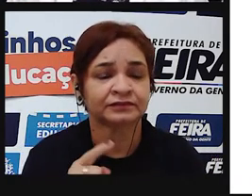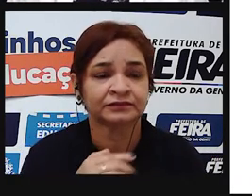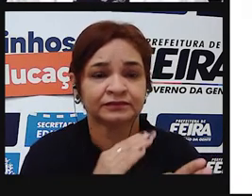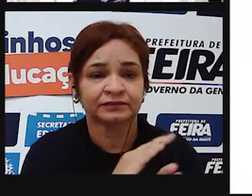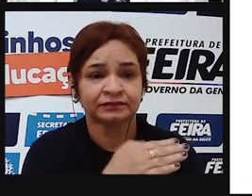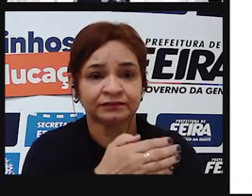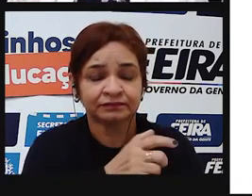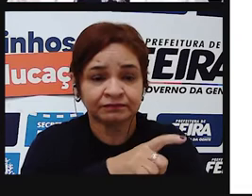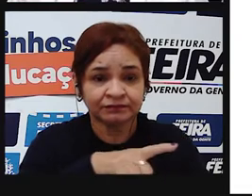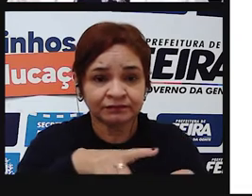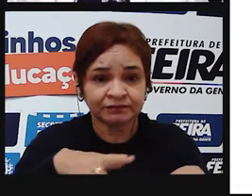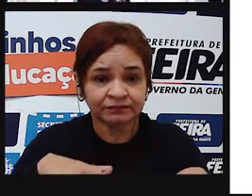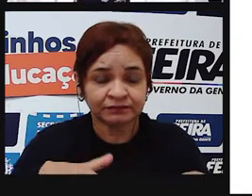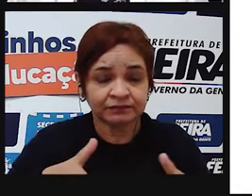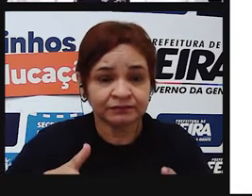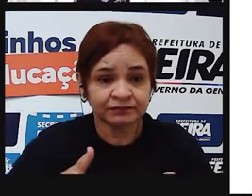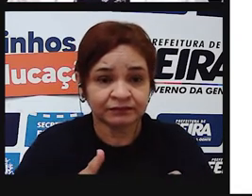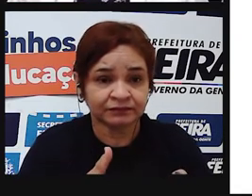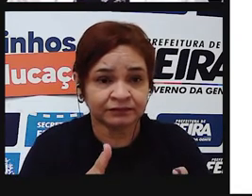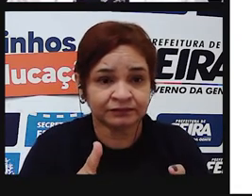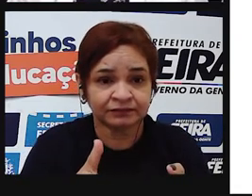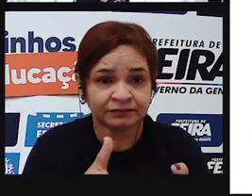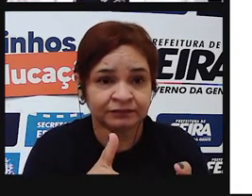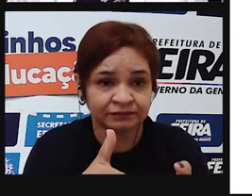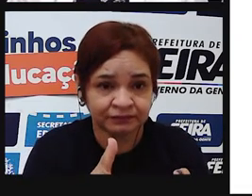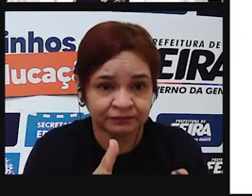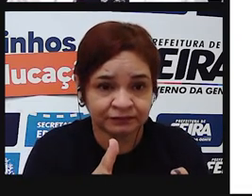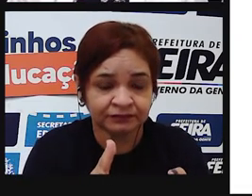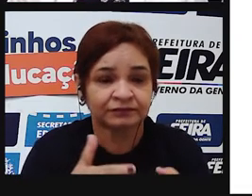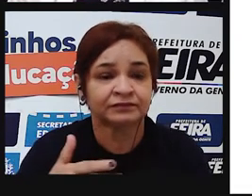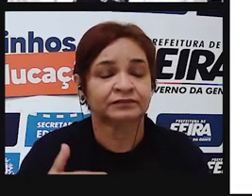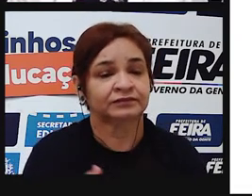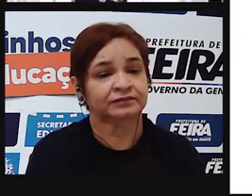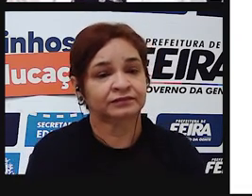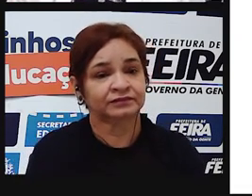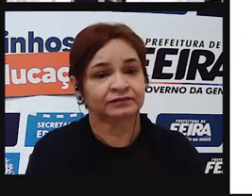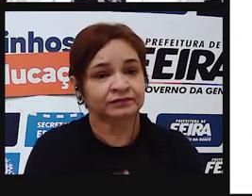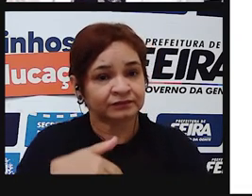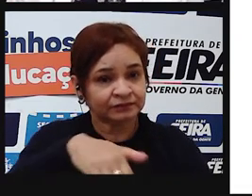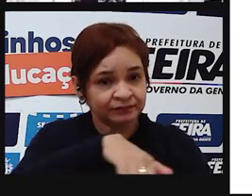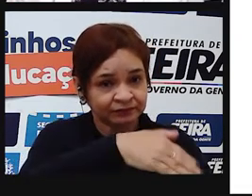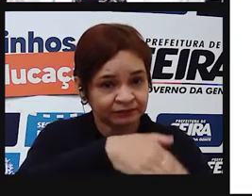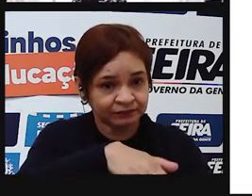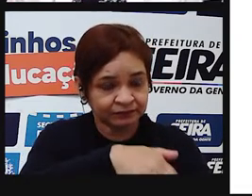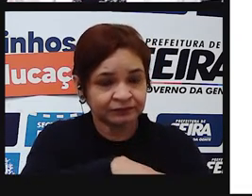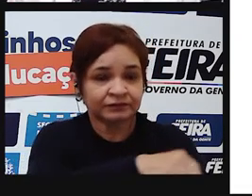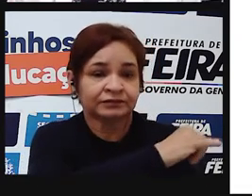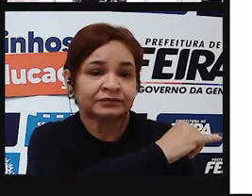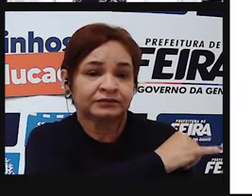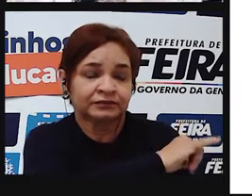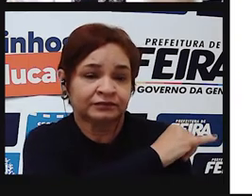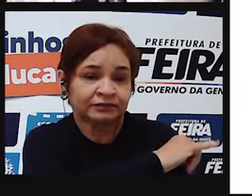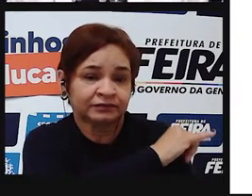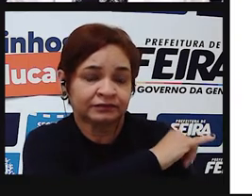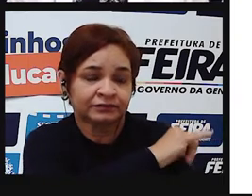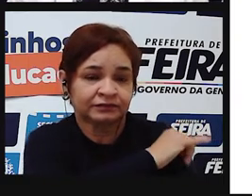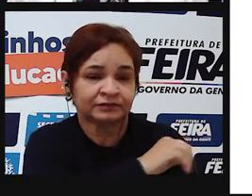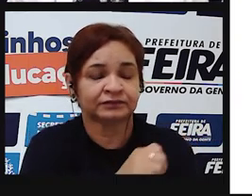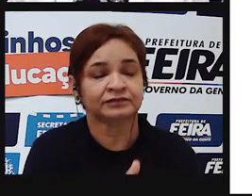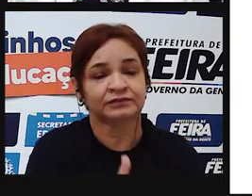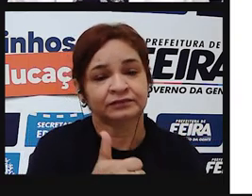construção do alargamento da Rua da Carioca em 1905, ou seja, uma obra do governo do Rio de Janeiro